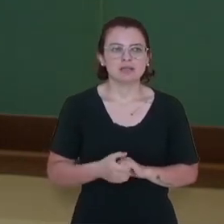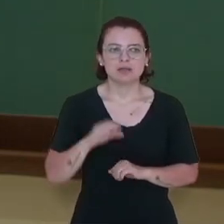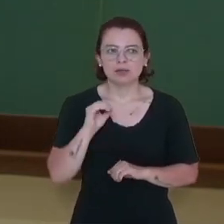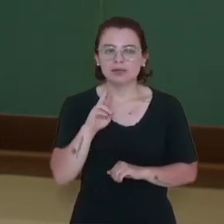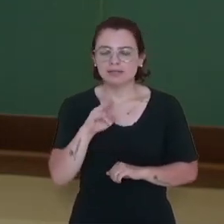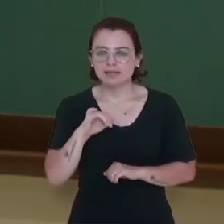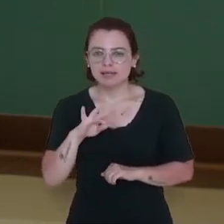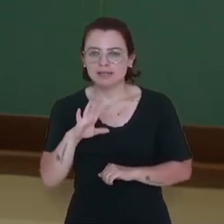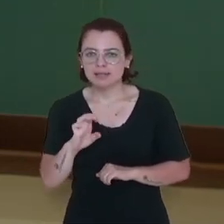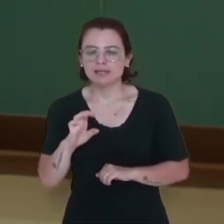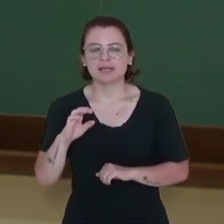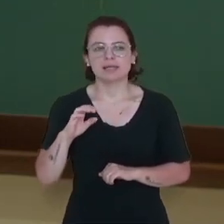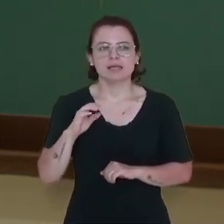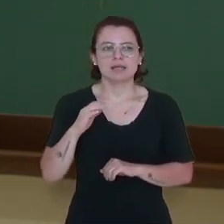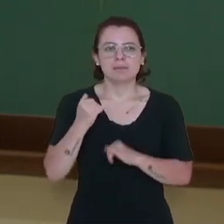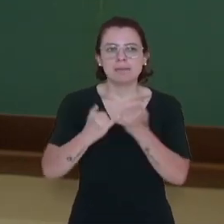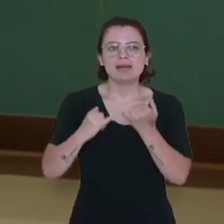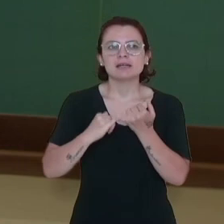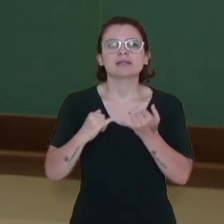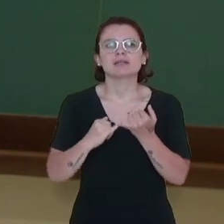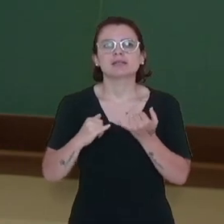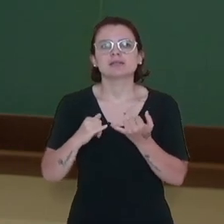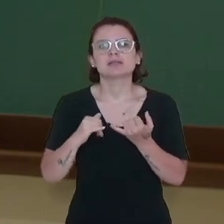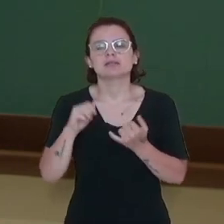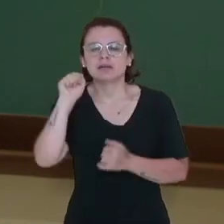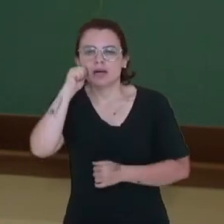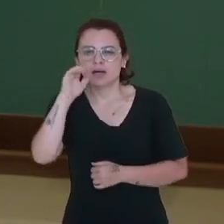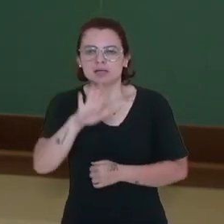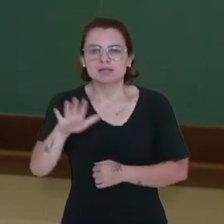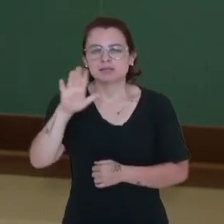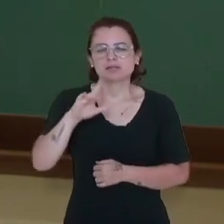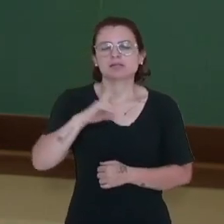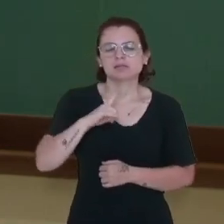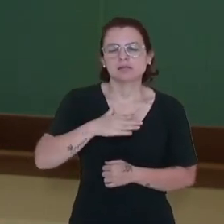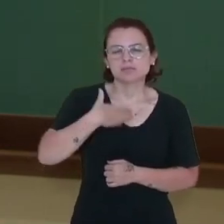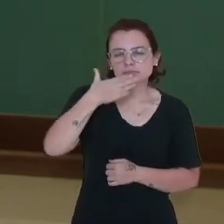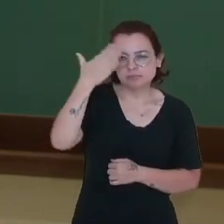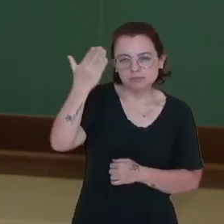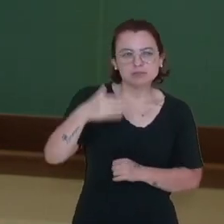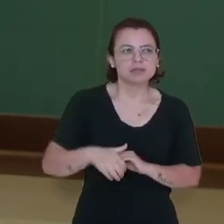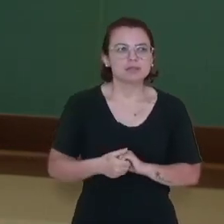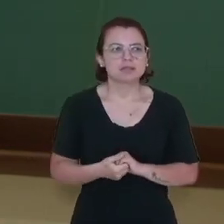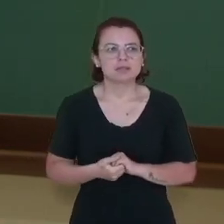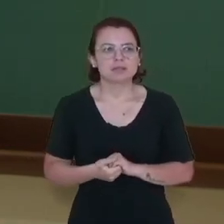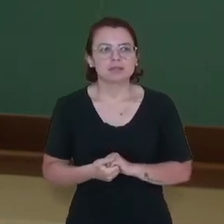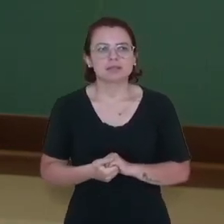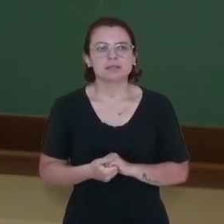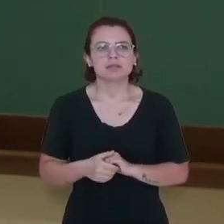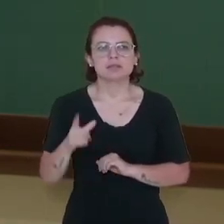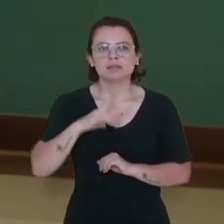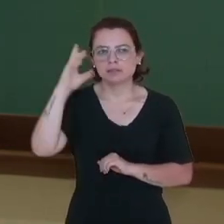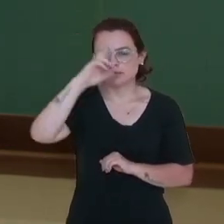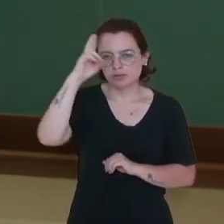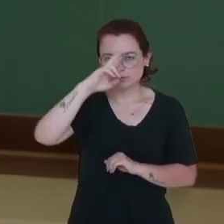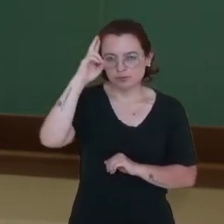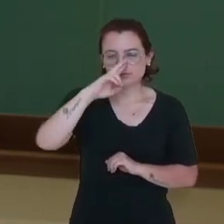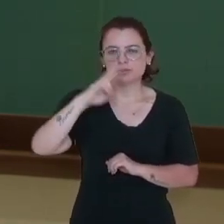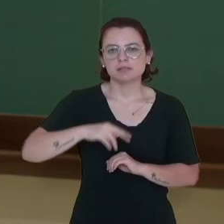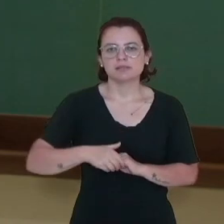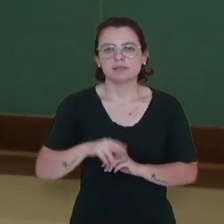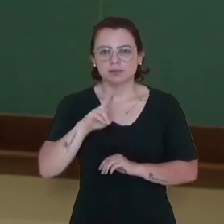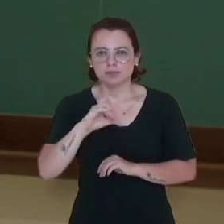Médio, né, e parte da Ásia tem conflitos lá também como o árabe-israelense, temos lá conflitos lá entre Rússia e Ucrânia, por exemplo, né, que no